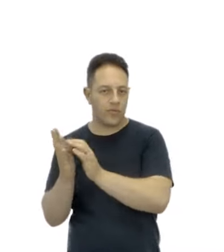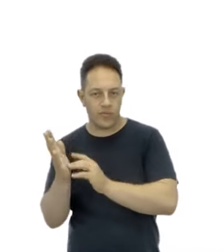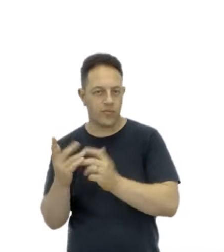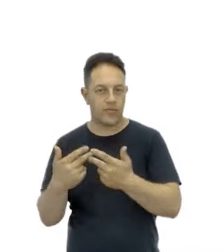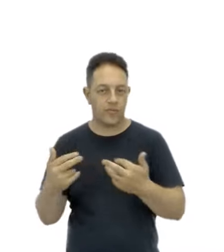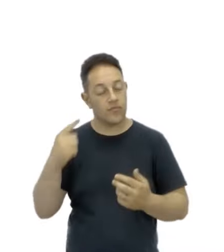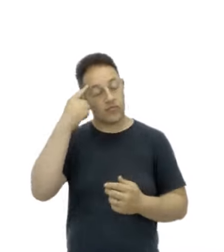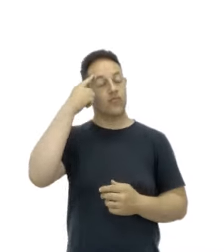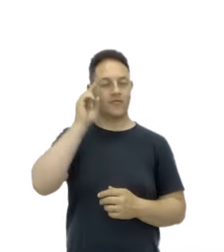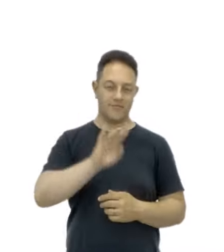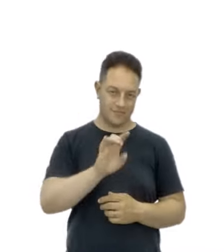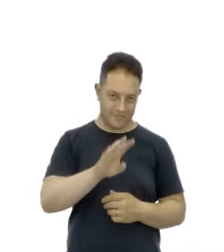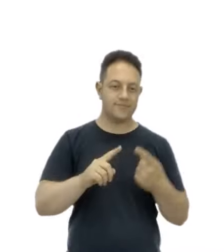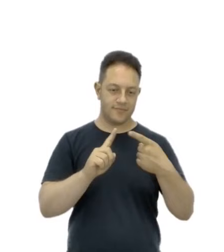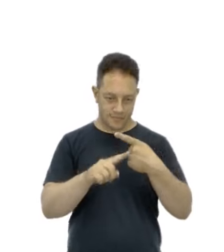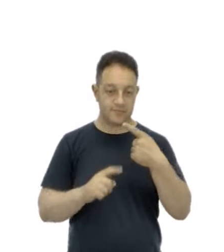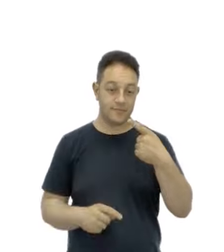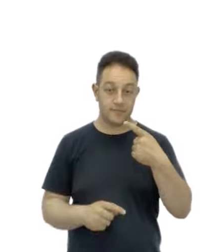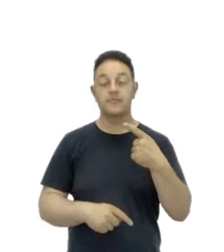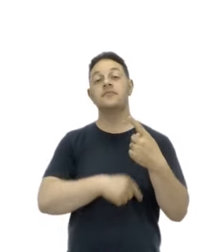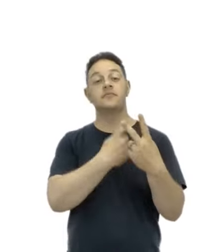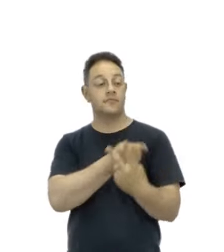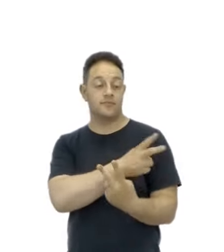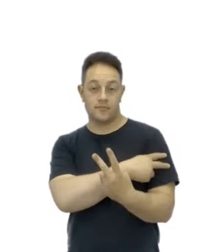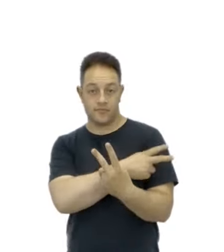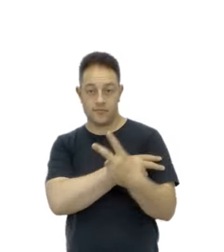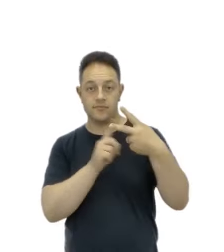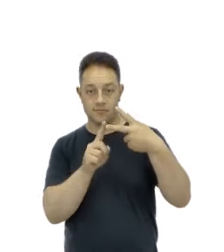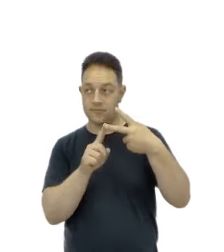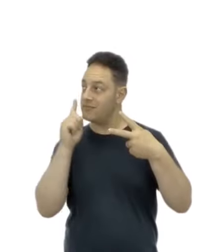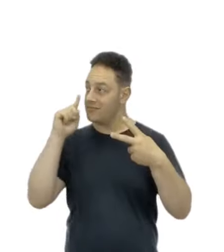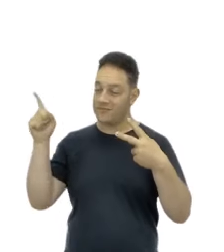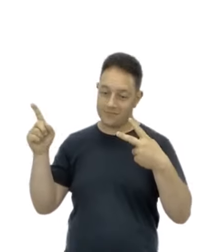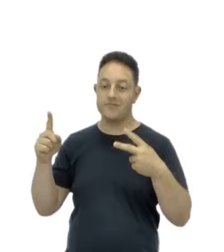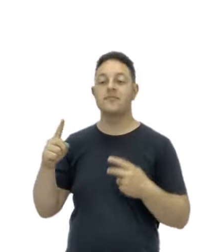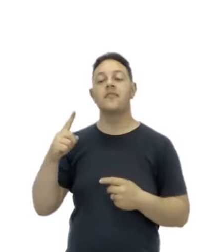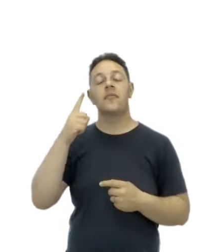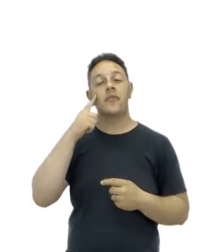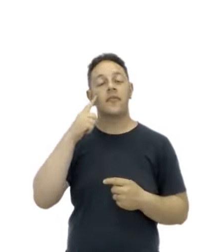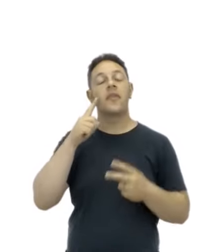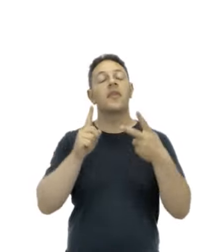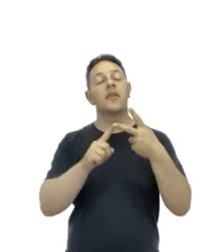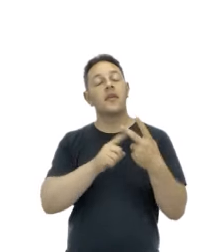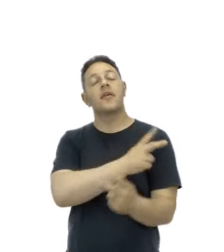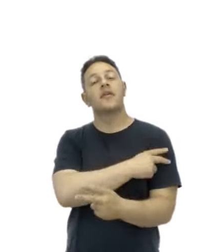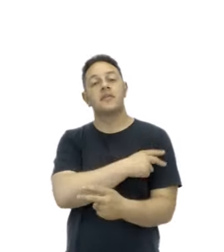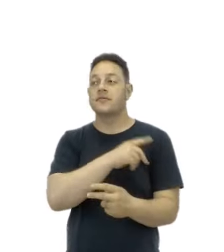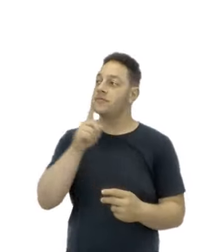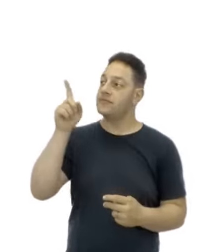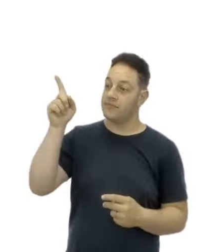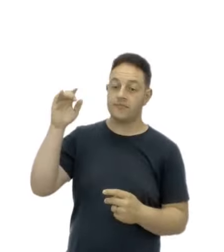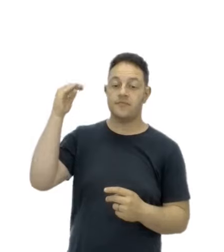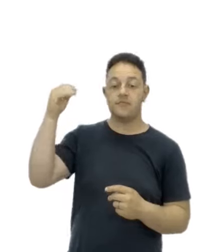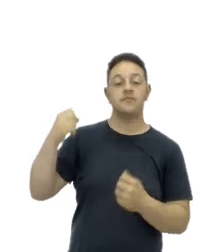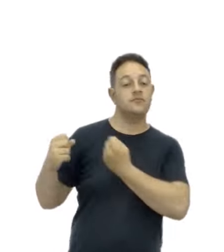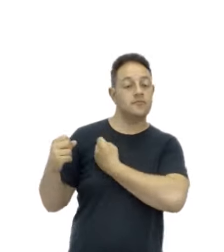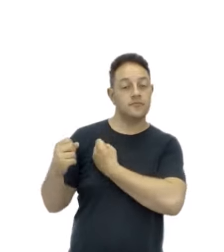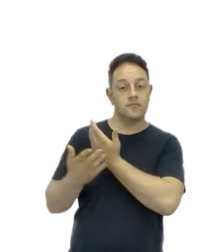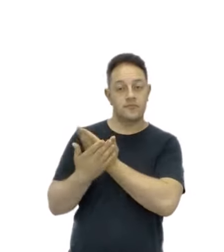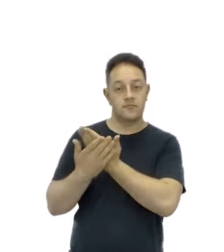modo intuitivo. Para o segundo ano, as aulas escolhidas, né, foram as 7 e